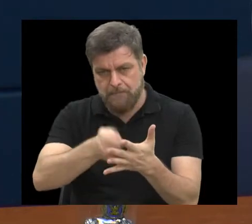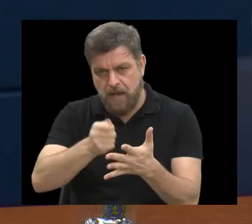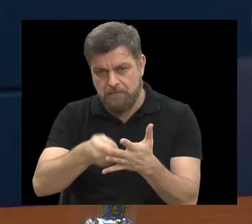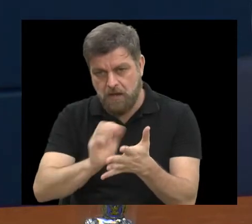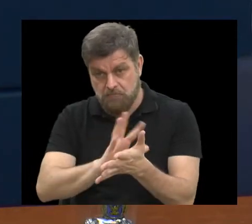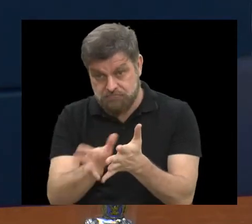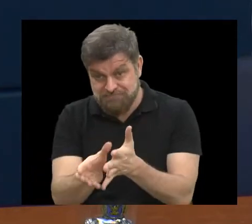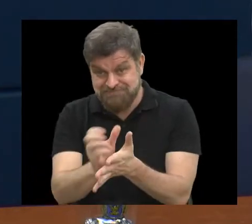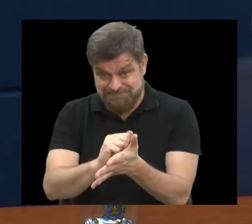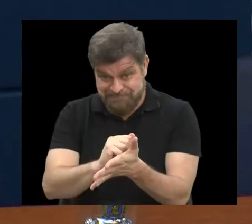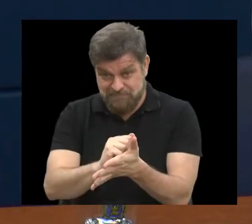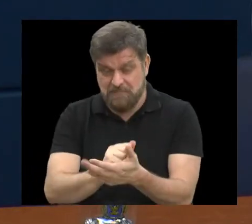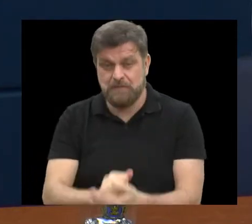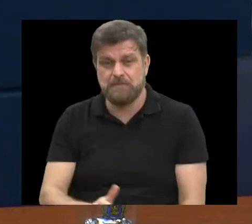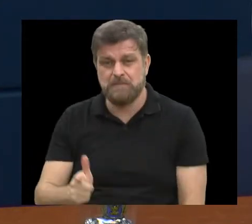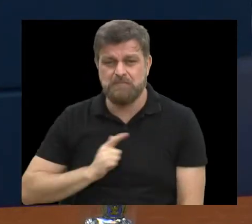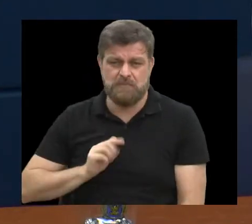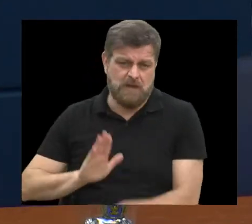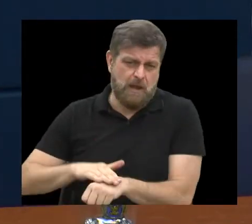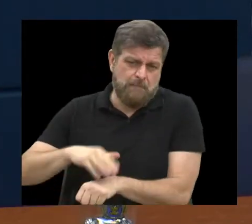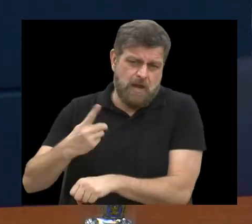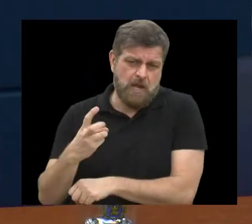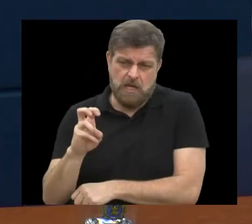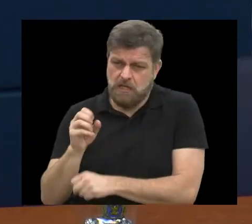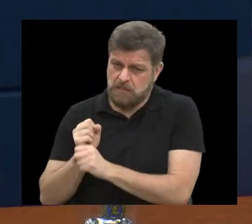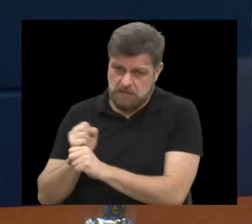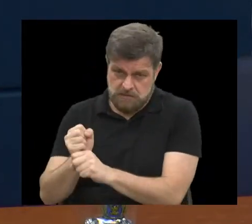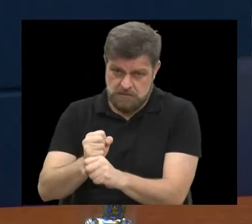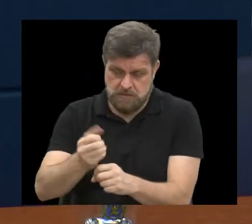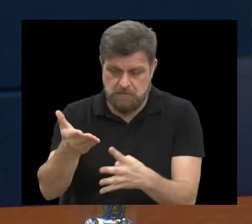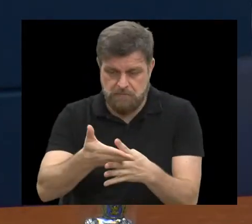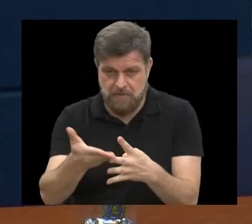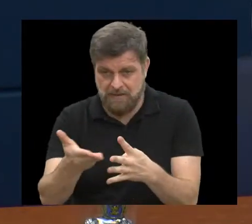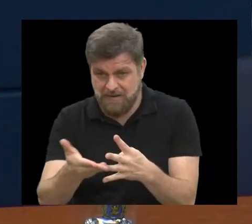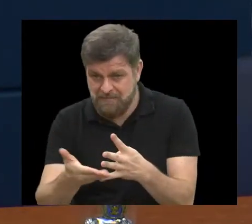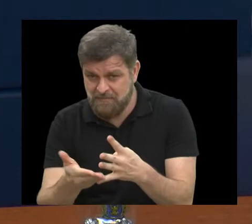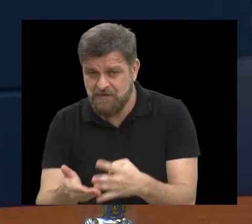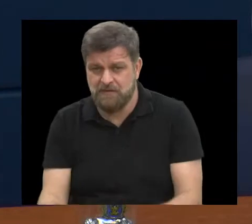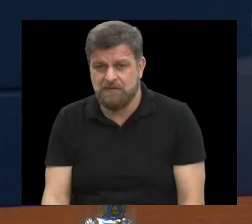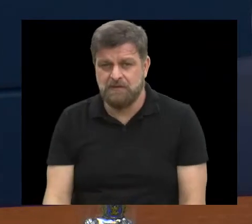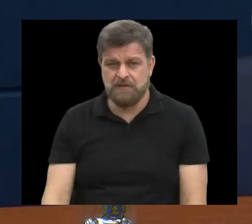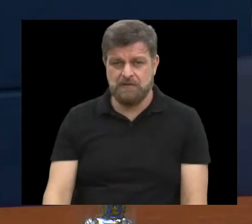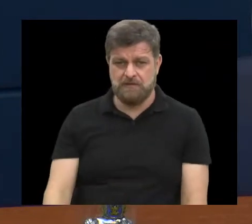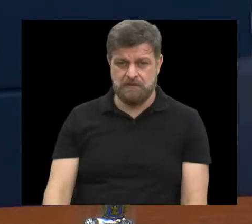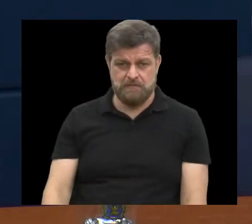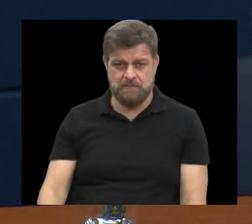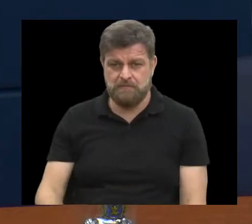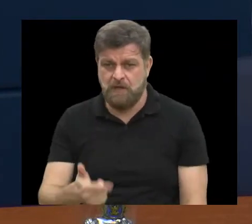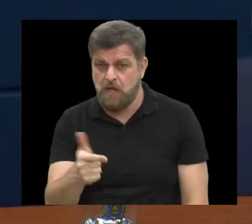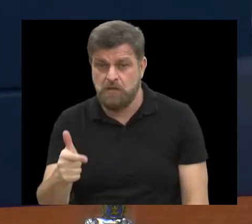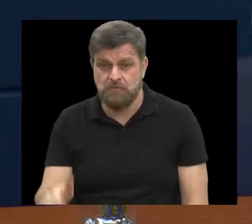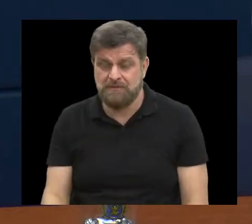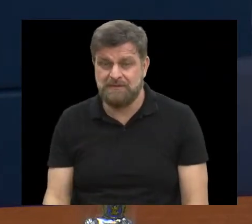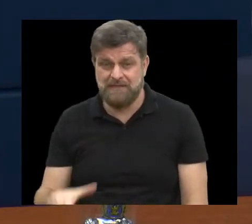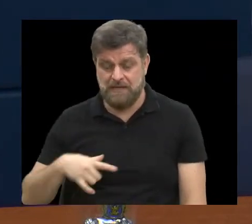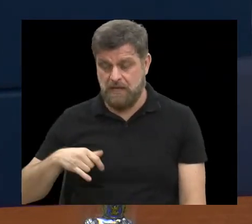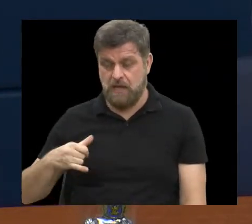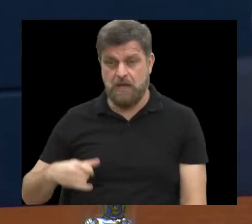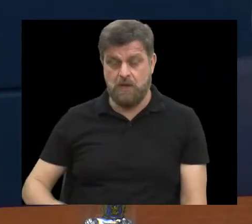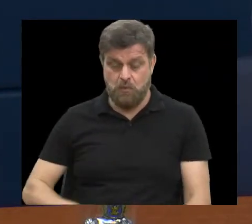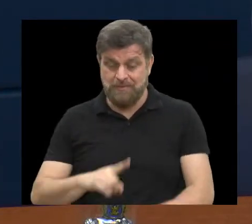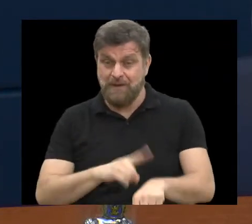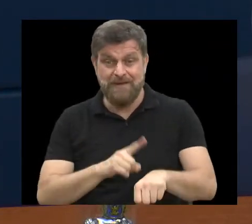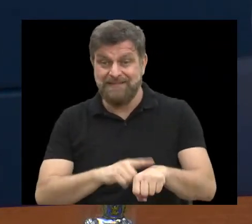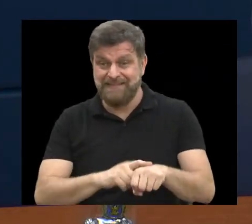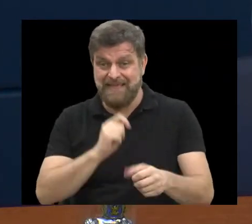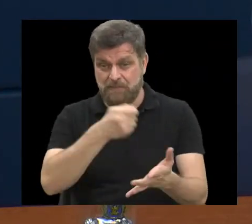tem pode ter mais que 15 anos de contribuição, mas não atinge aquela nossa tabela para se aposentar pelo